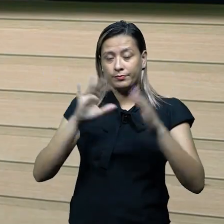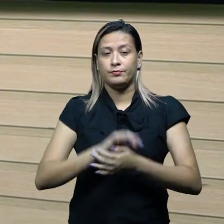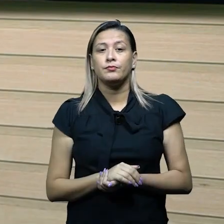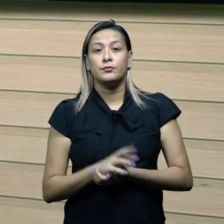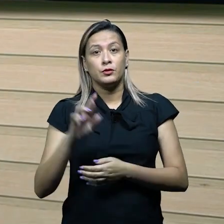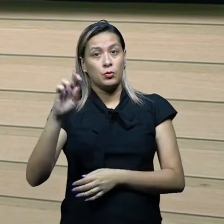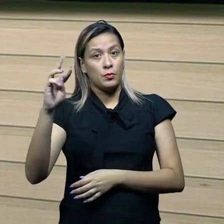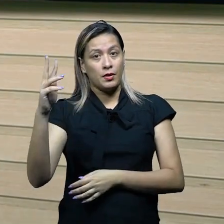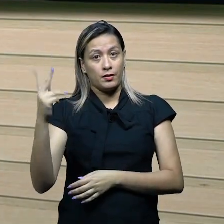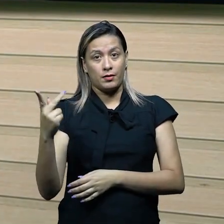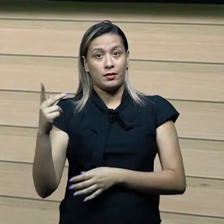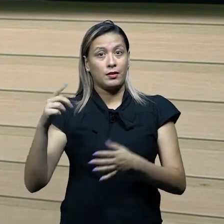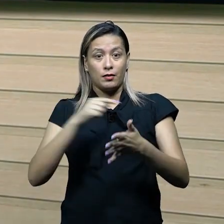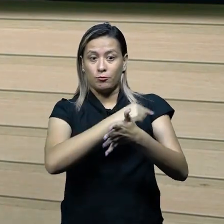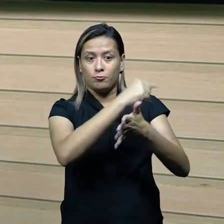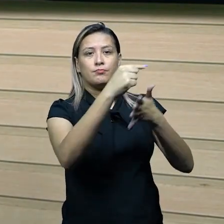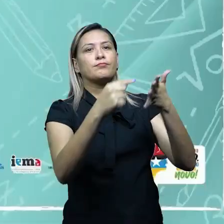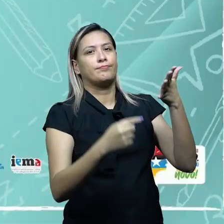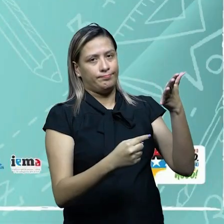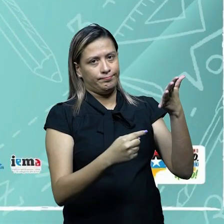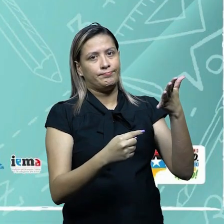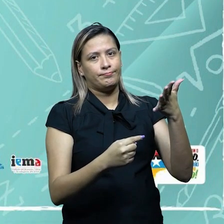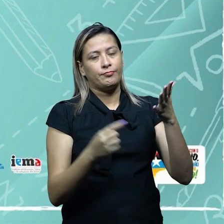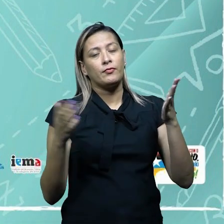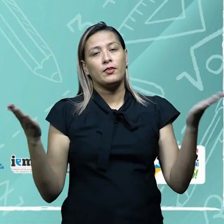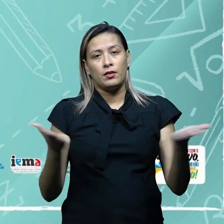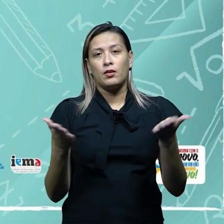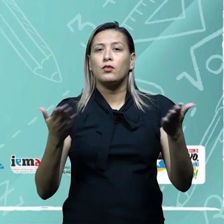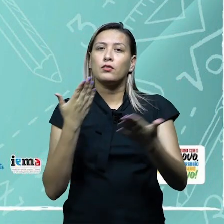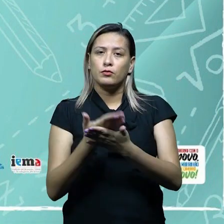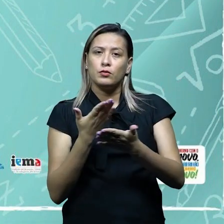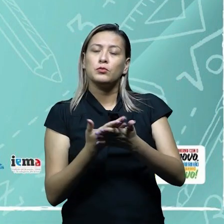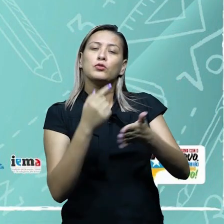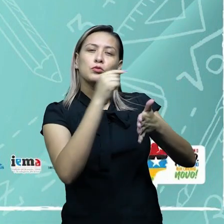ó. E agora a gente vai estudar parte por parte. Vamos lá?